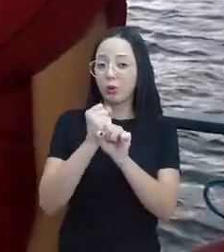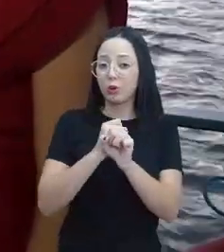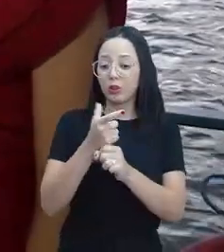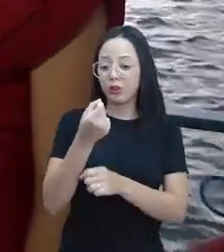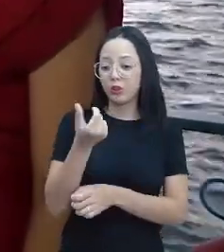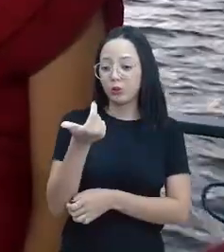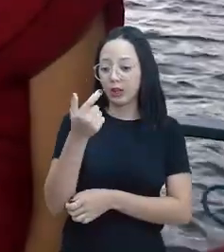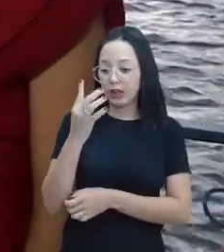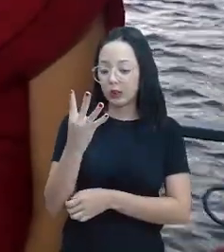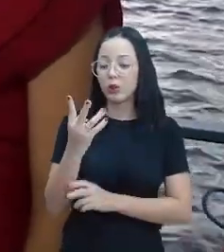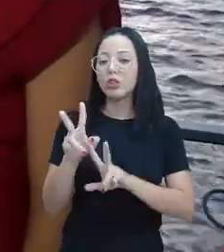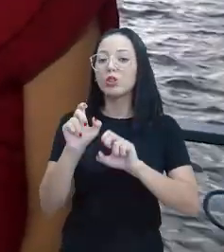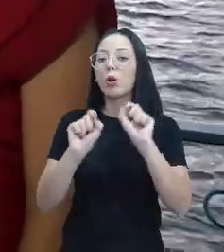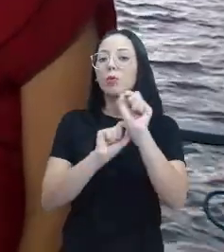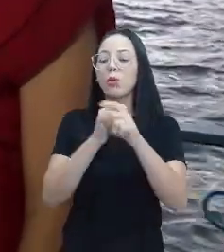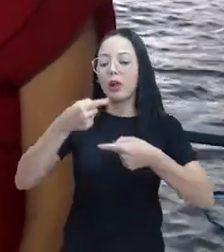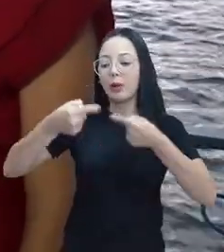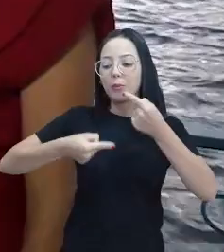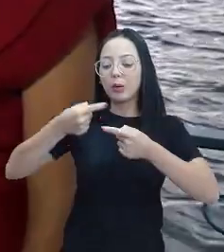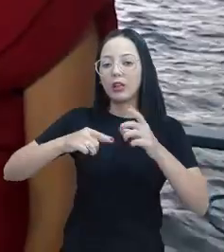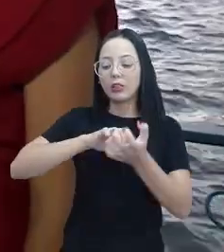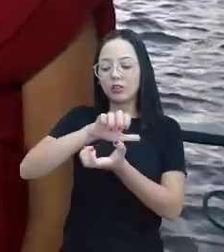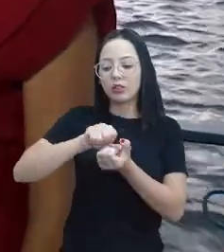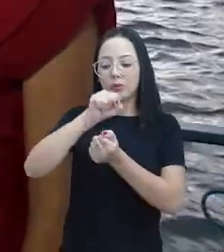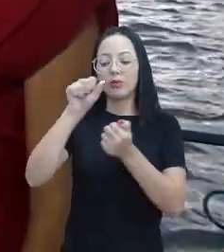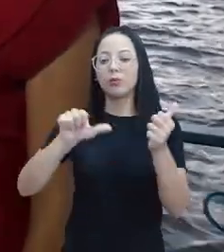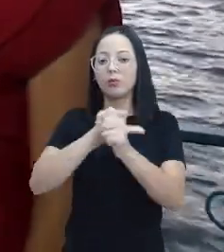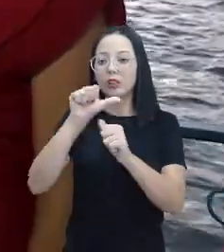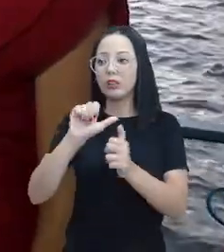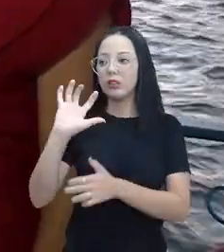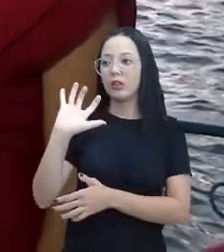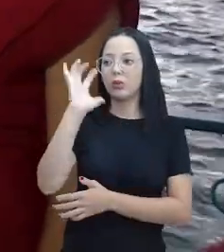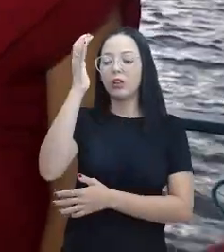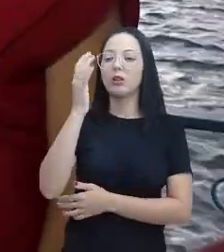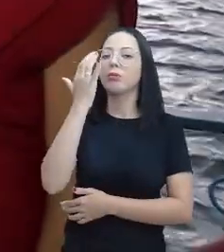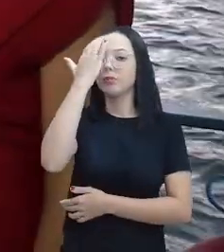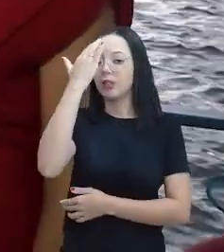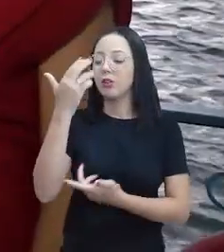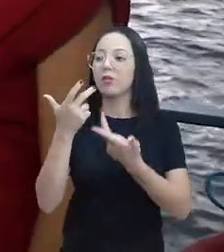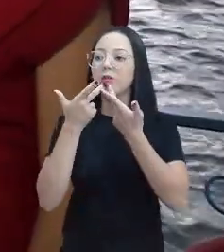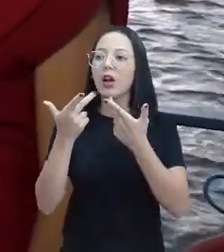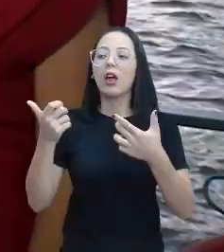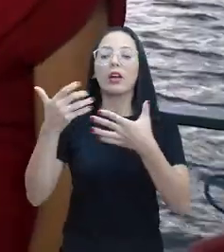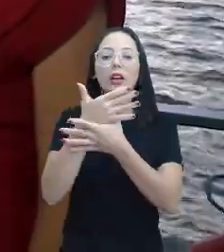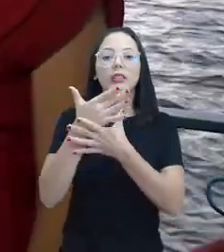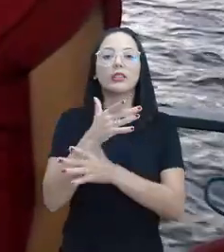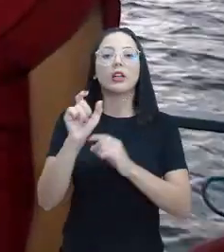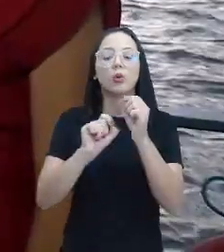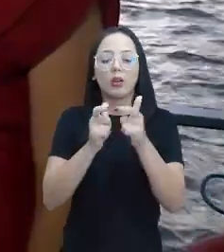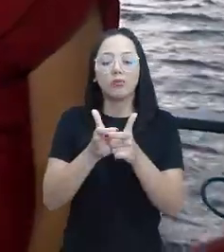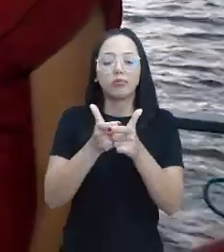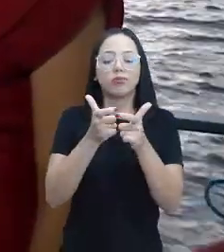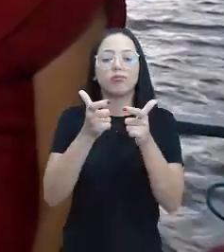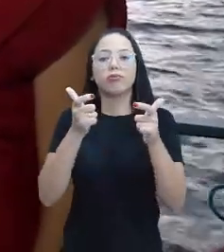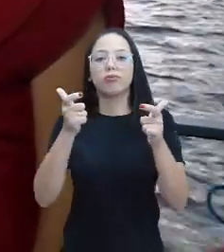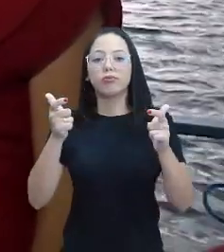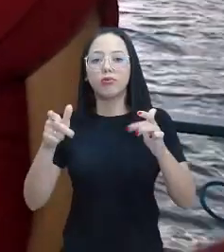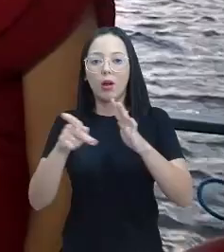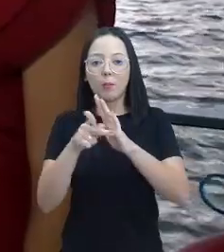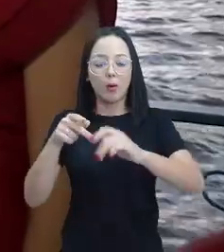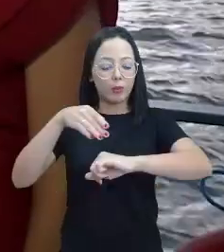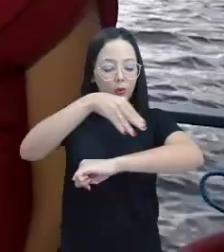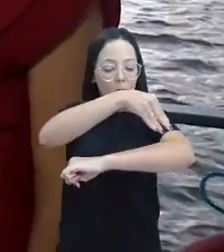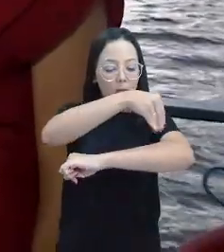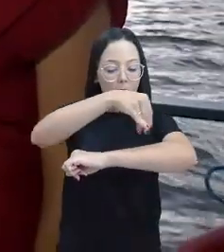política de sustentabilidade e enfrentamento às mudanças do clima. Dizia que a cidade deveria aumentar a permeabilidade do solo,